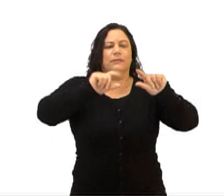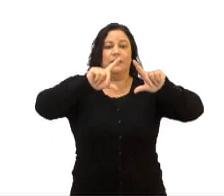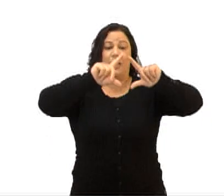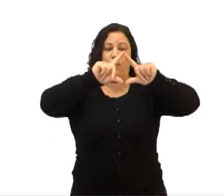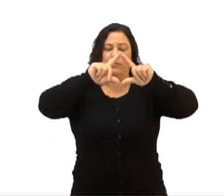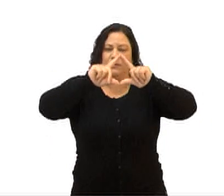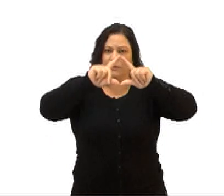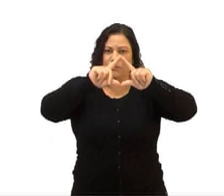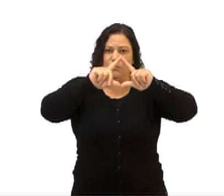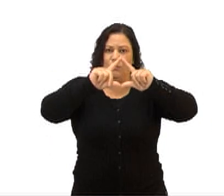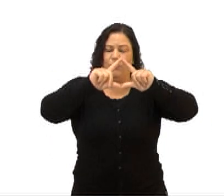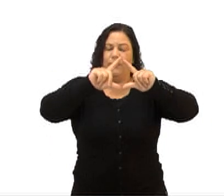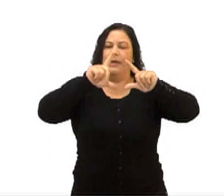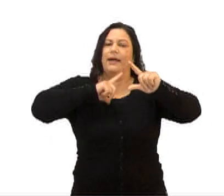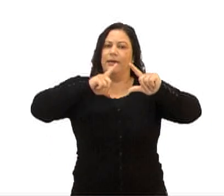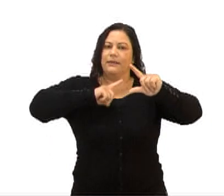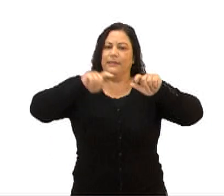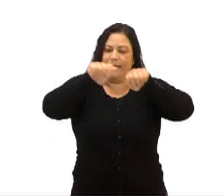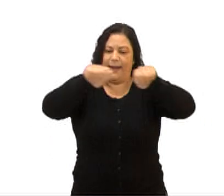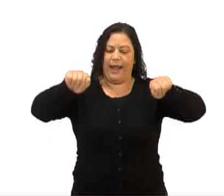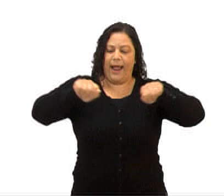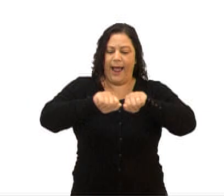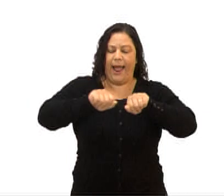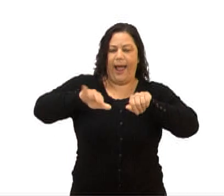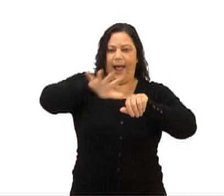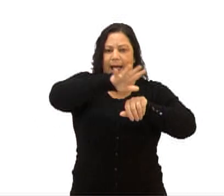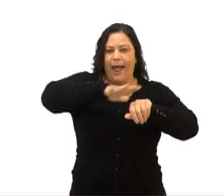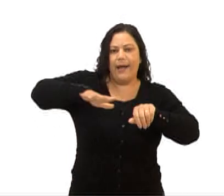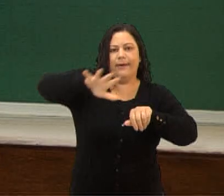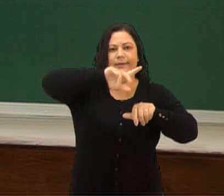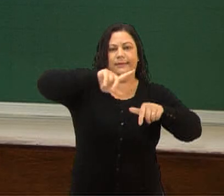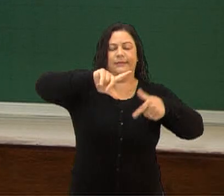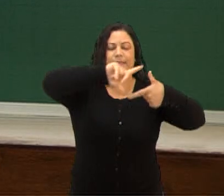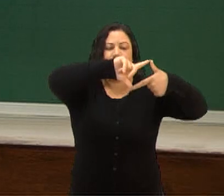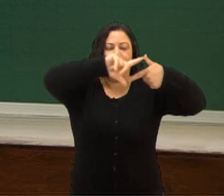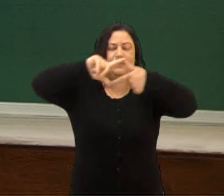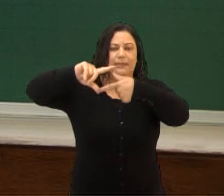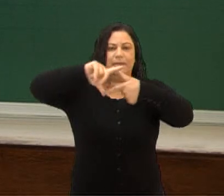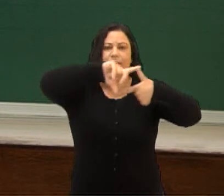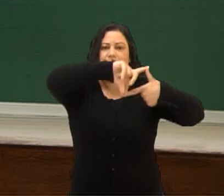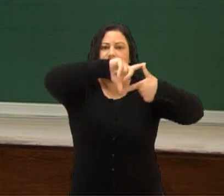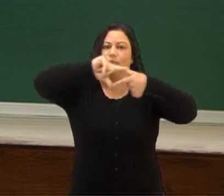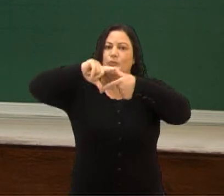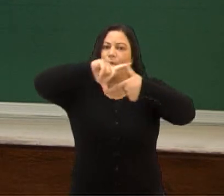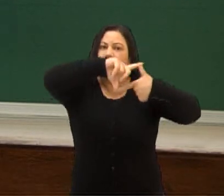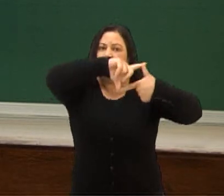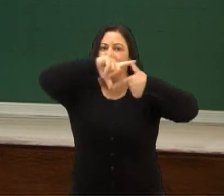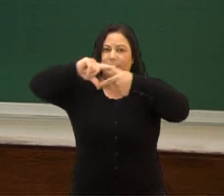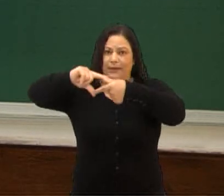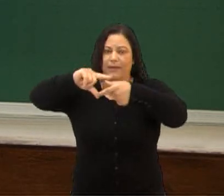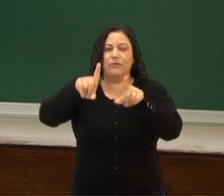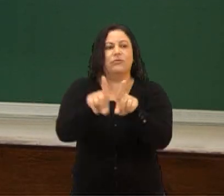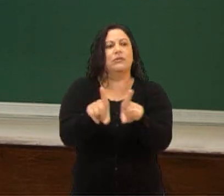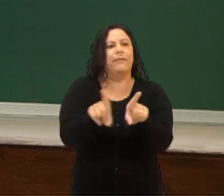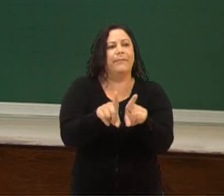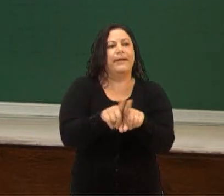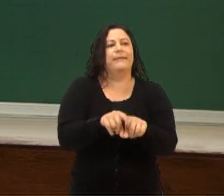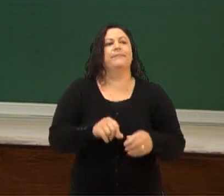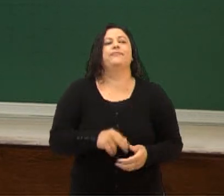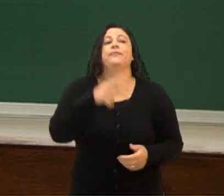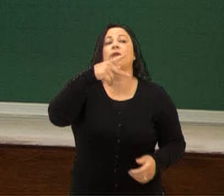triângulos, quadrangular, base formada por quadrados, pentagonal, base formadas por pentágonos. Olha os polígonos aqui,